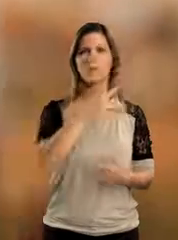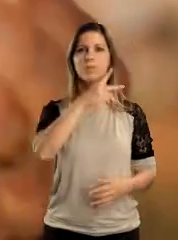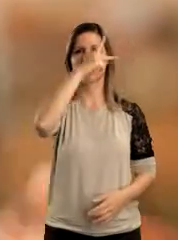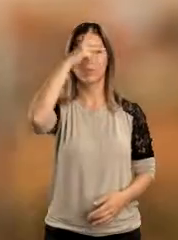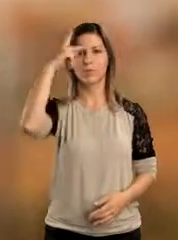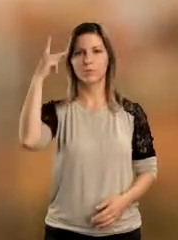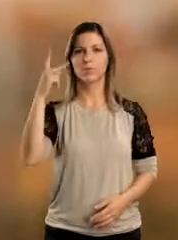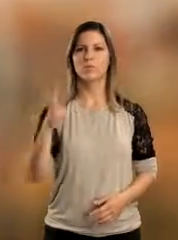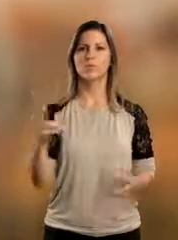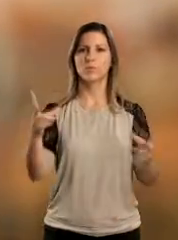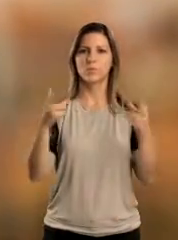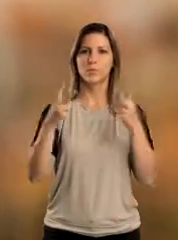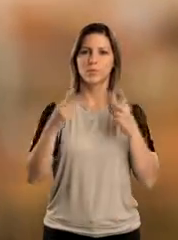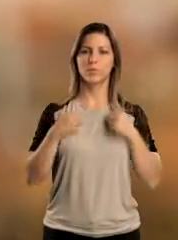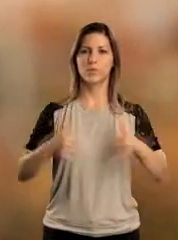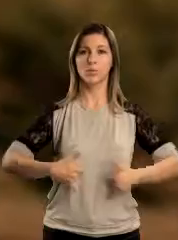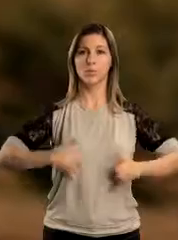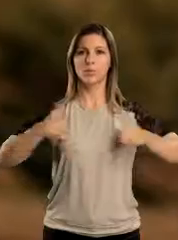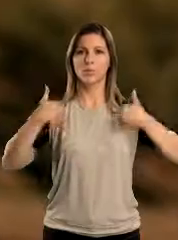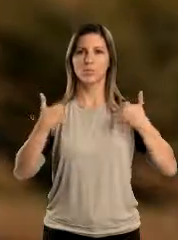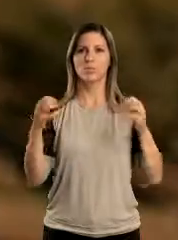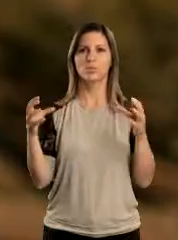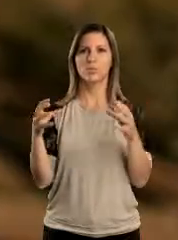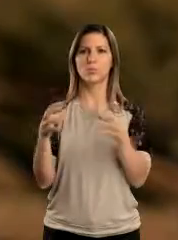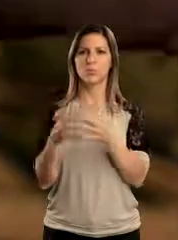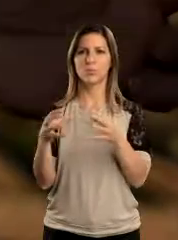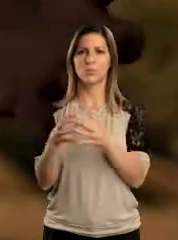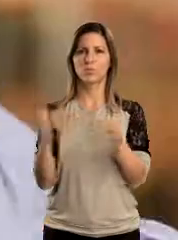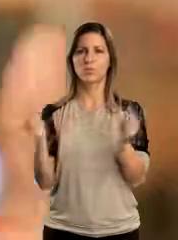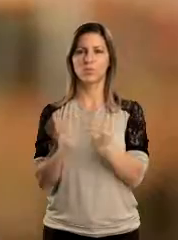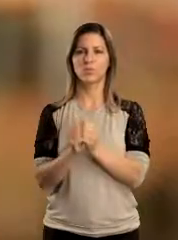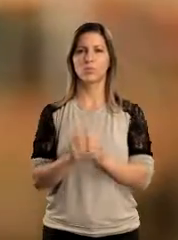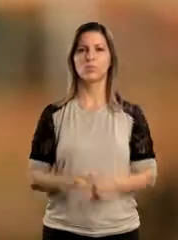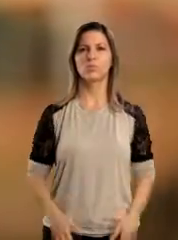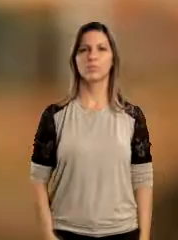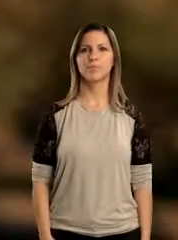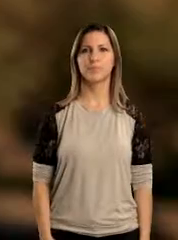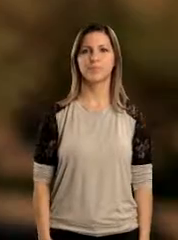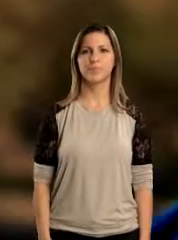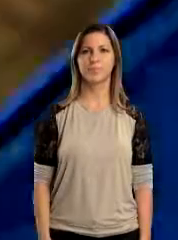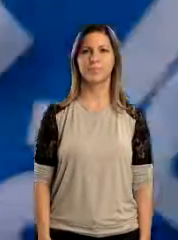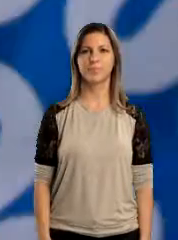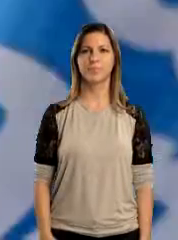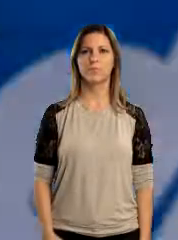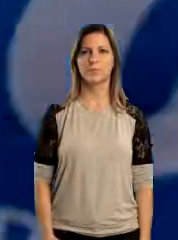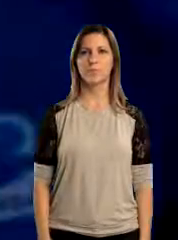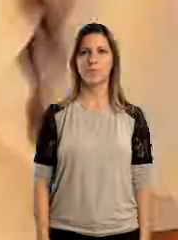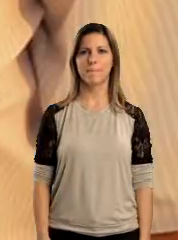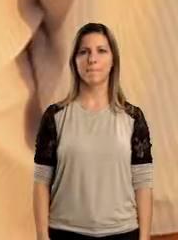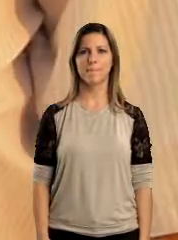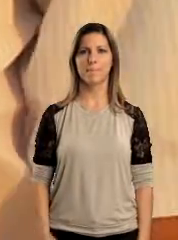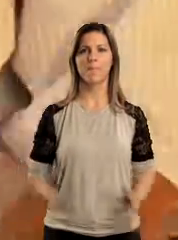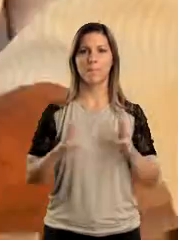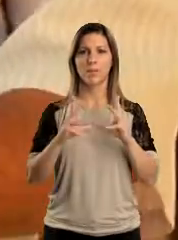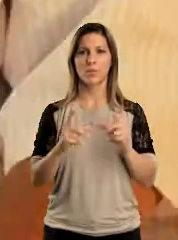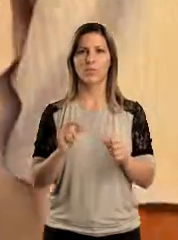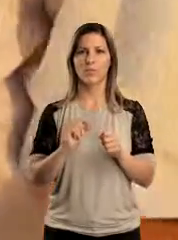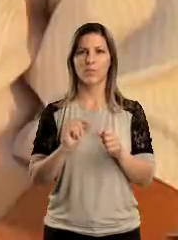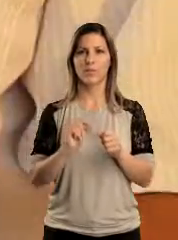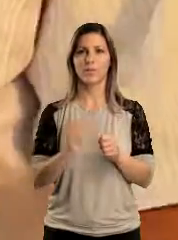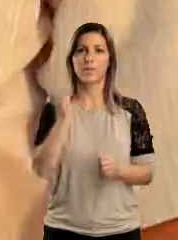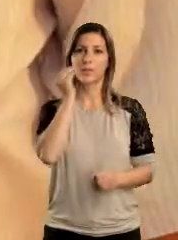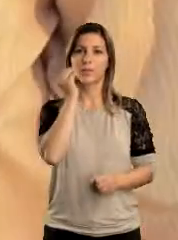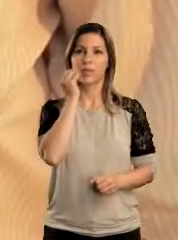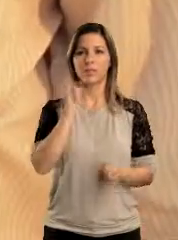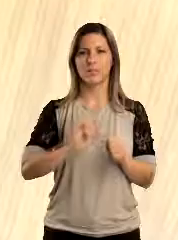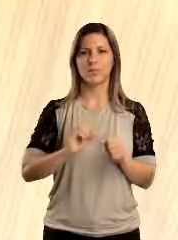um orgulho muito grande você ter participado junto com a população, porque sozinho ninguém consegue nada. E o povo merece. Tudo que a gente fala para ele,